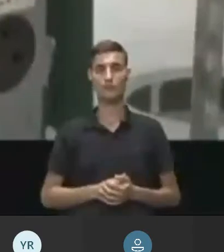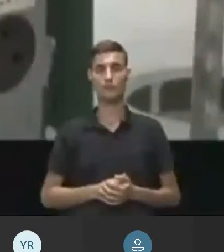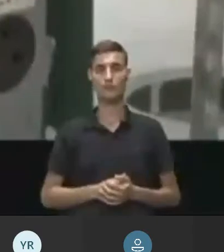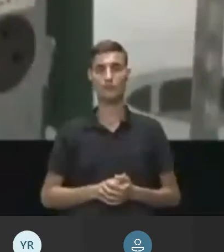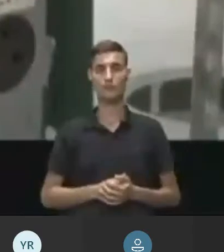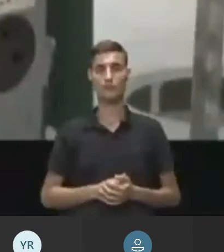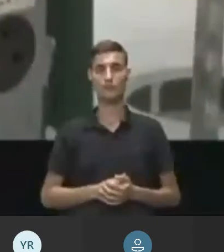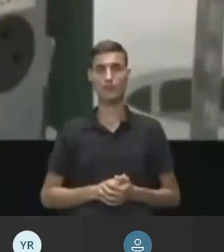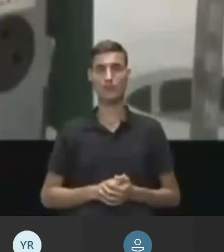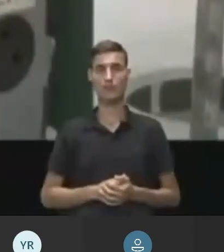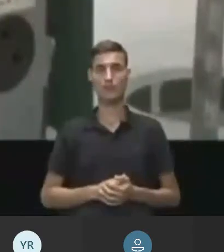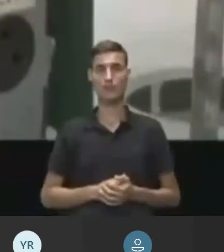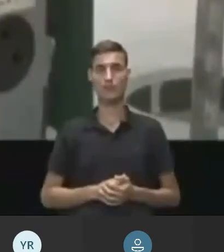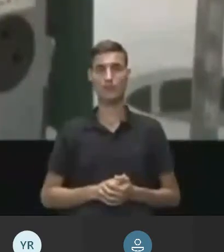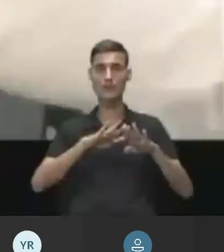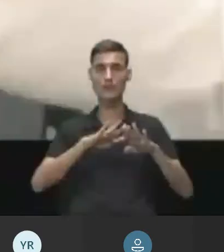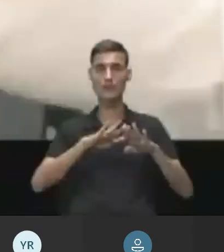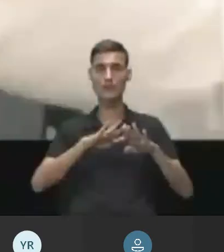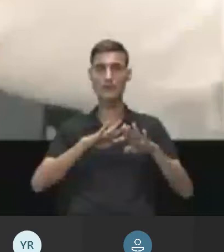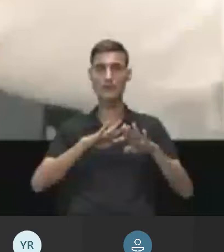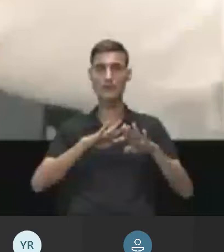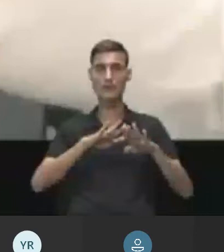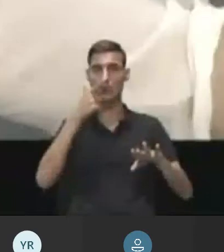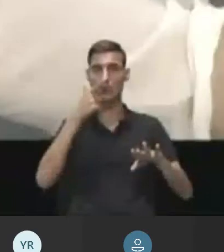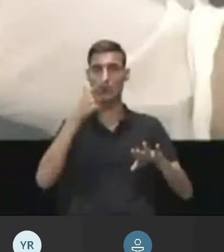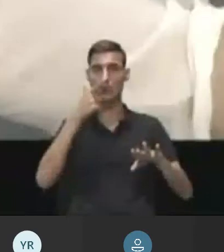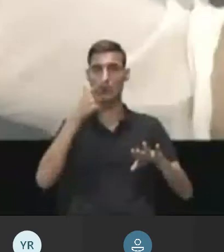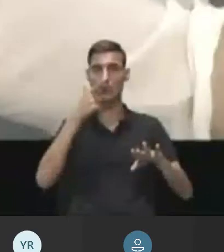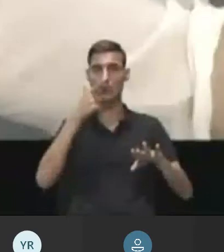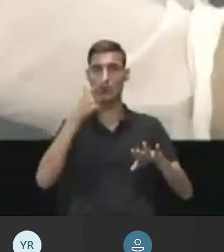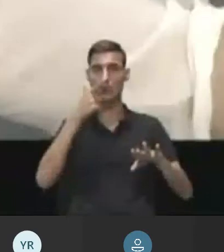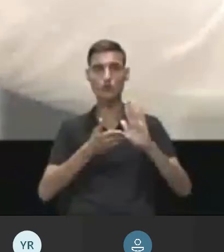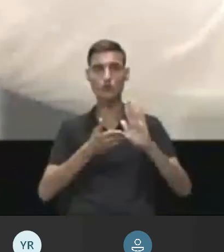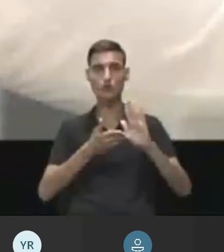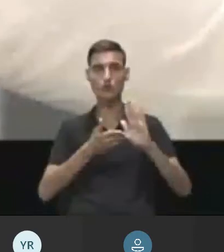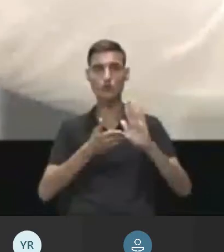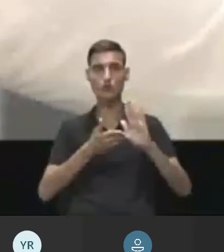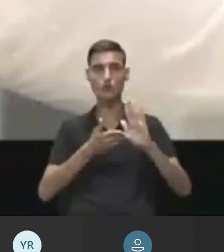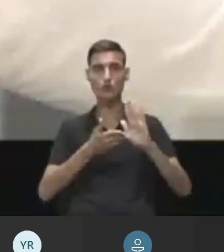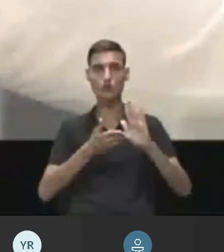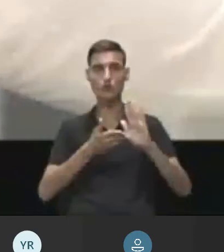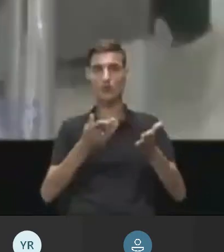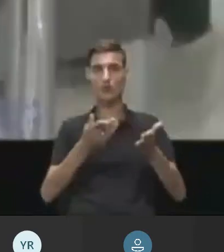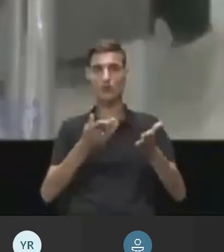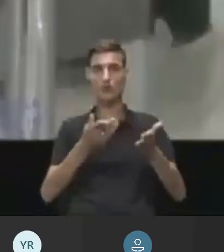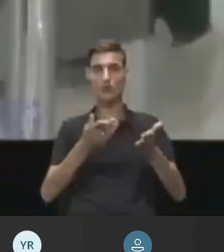Então, a gente faz isso com os 4 funil, certo? E os 4